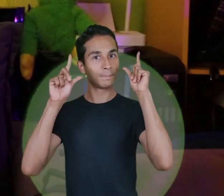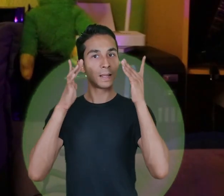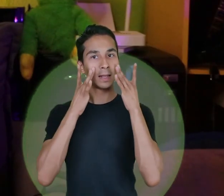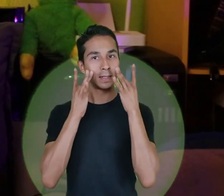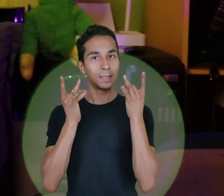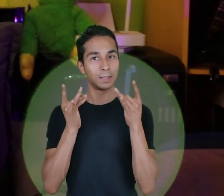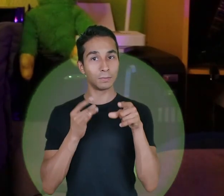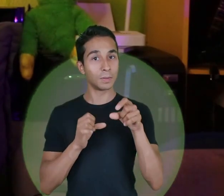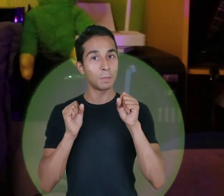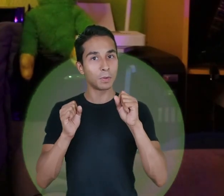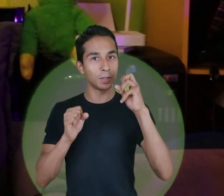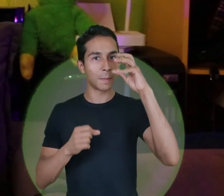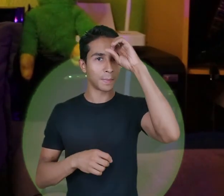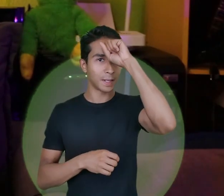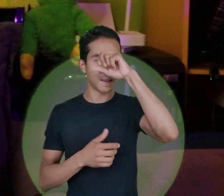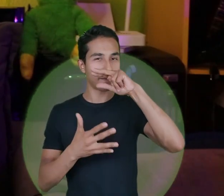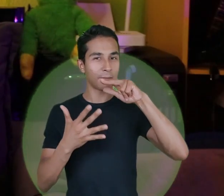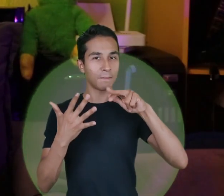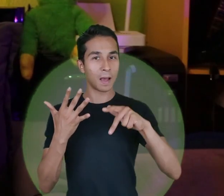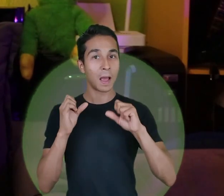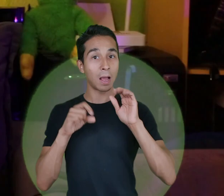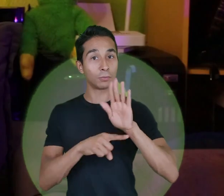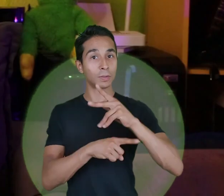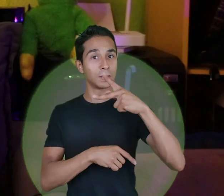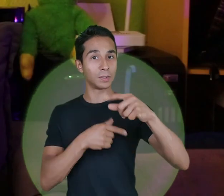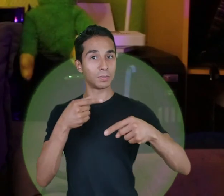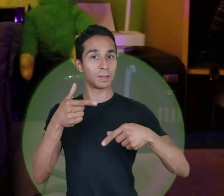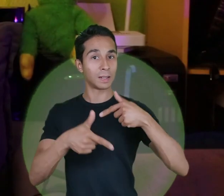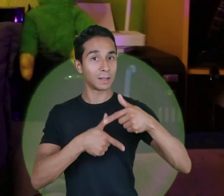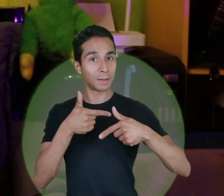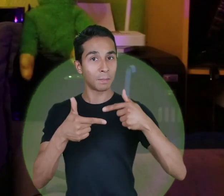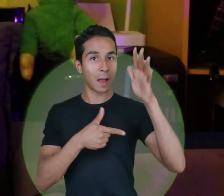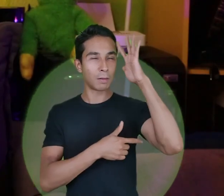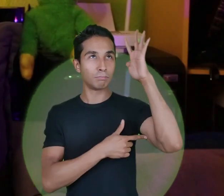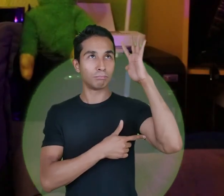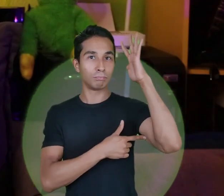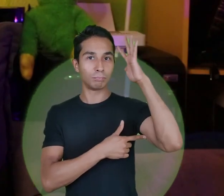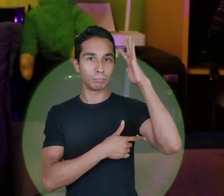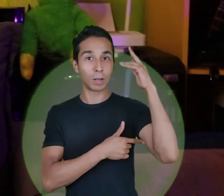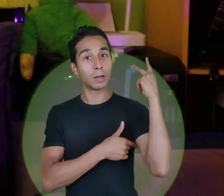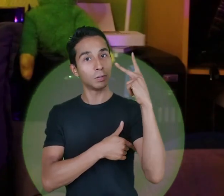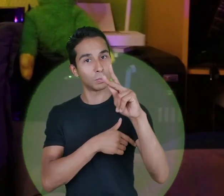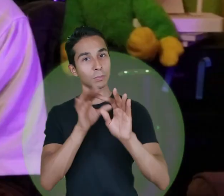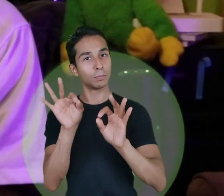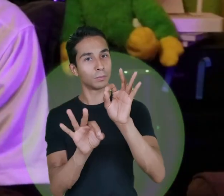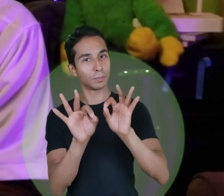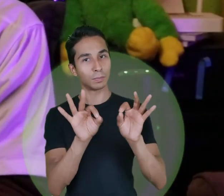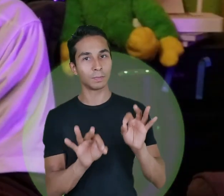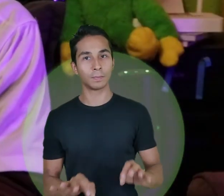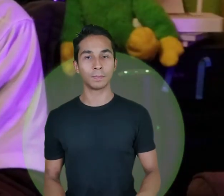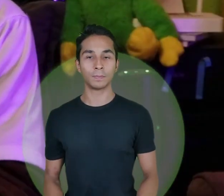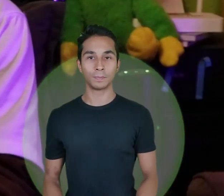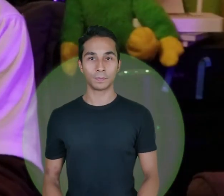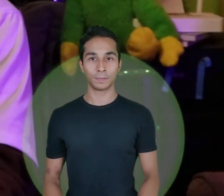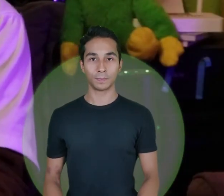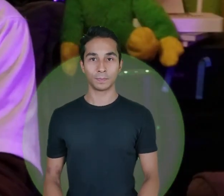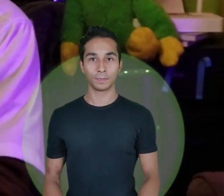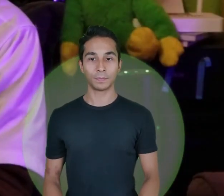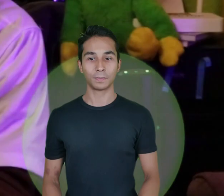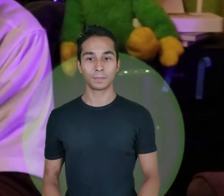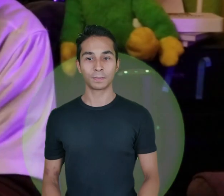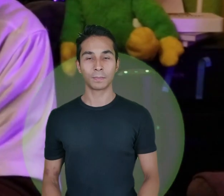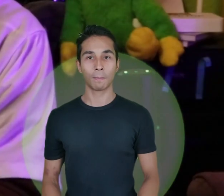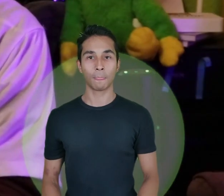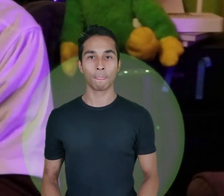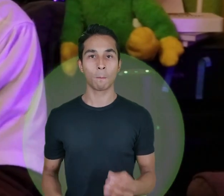aí nessas redes que você pode descobrir muita coisa que se encaixa com o que você está pensando, que você está imaginando para o seu projeto. Então a gente vai começar a falar sobre